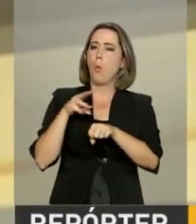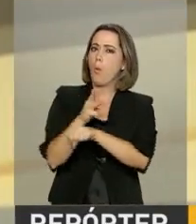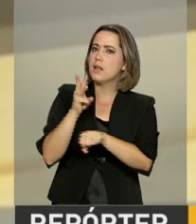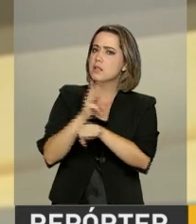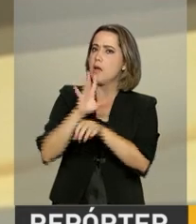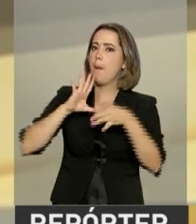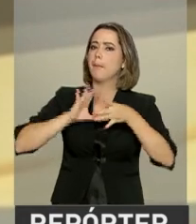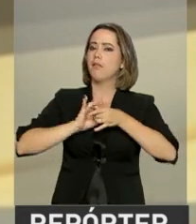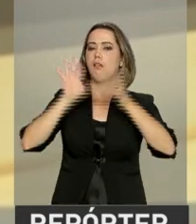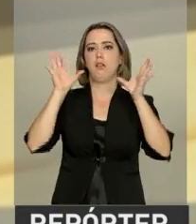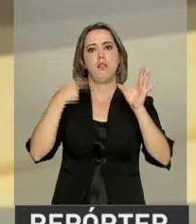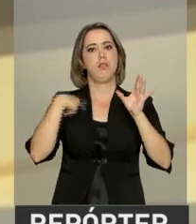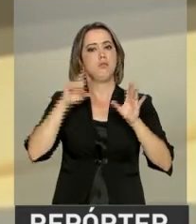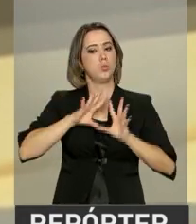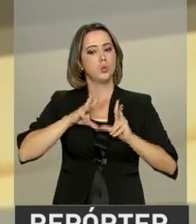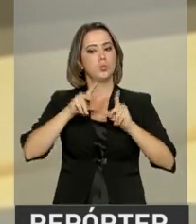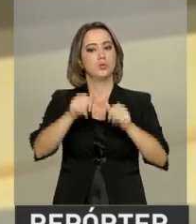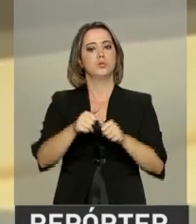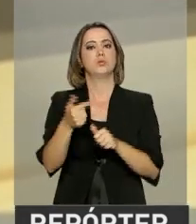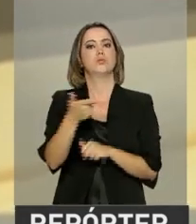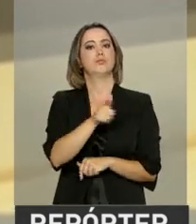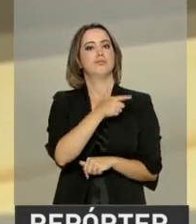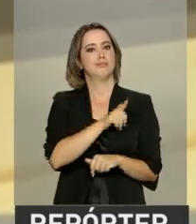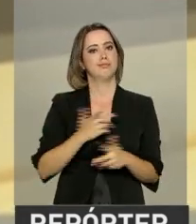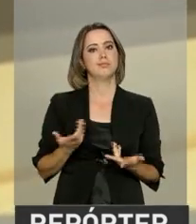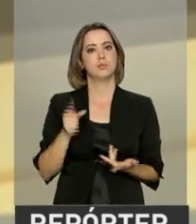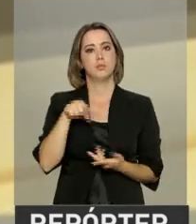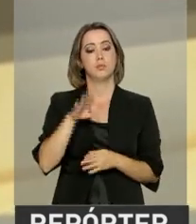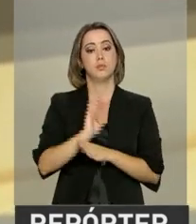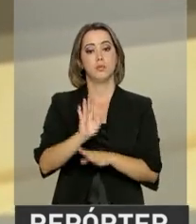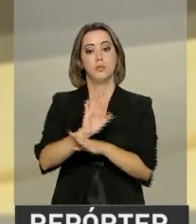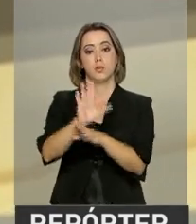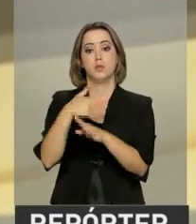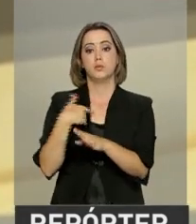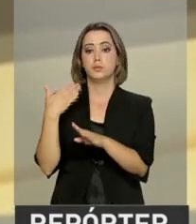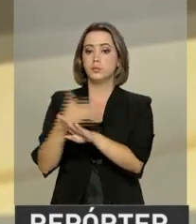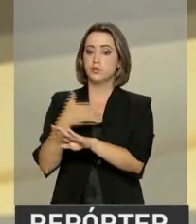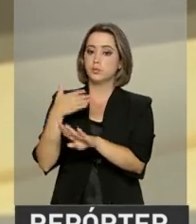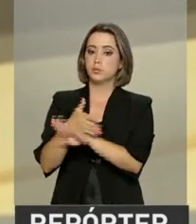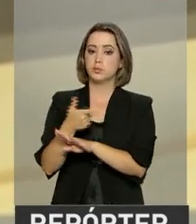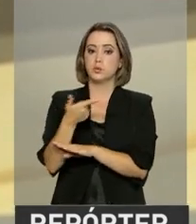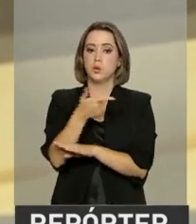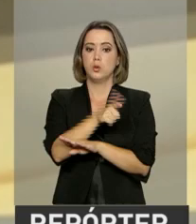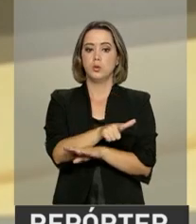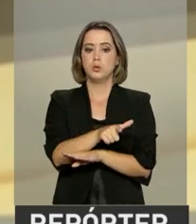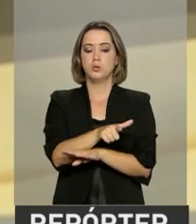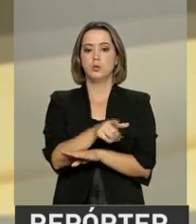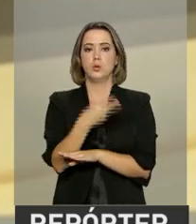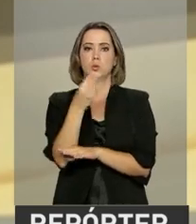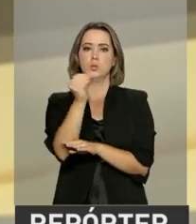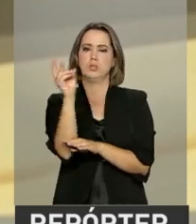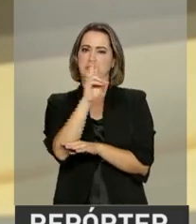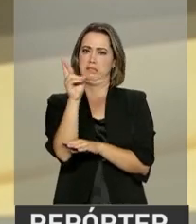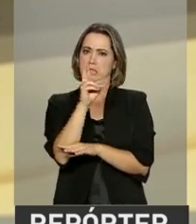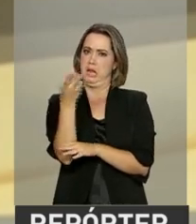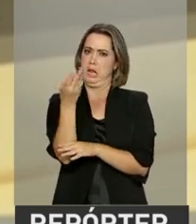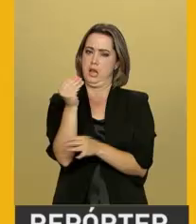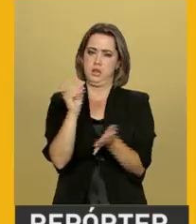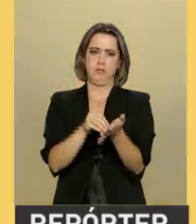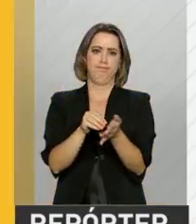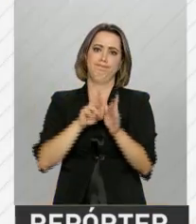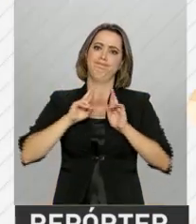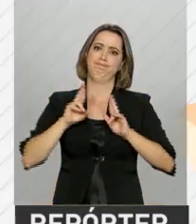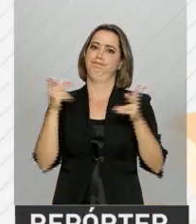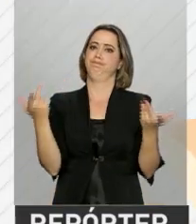e e essas coisas que ajuda a ter um acesso que nas outras operadoras com R 30 você não faz nem metade disso